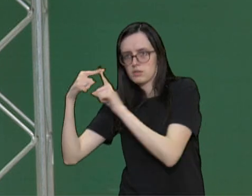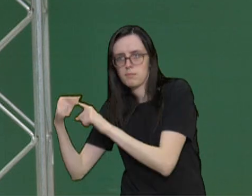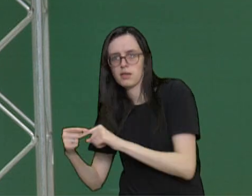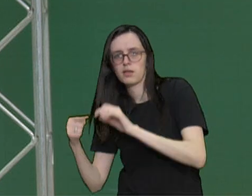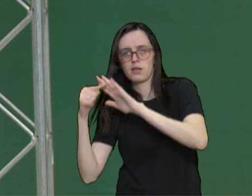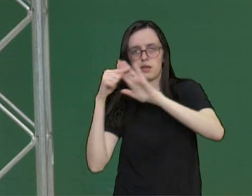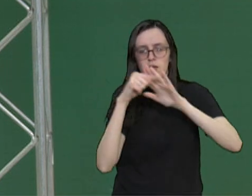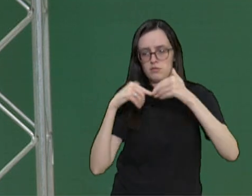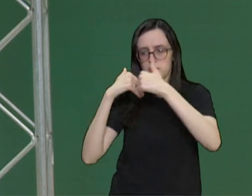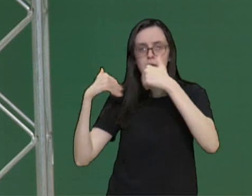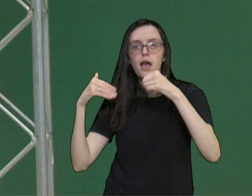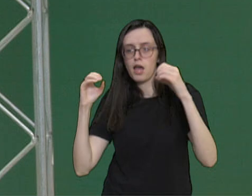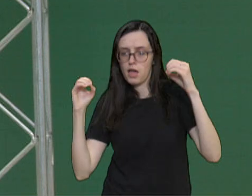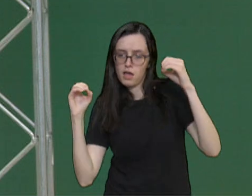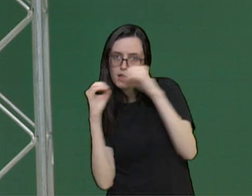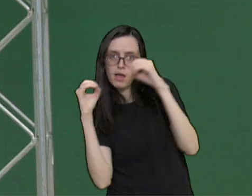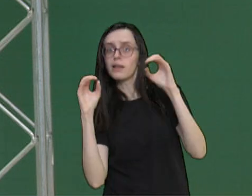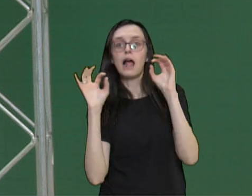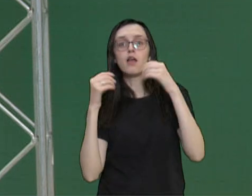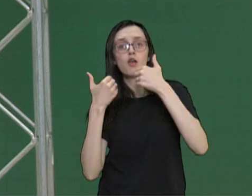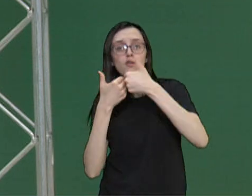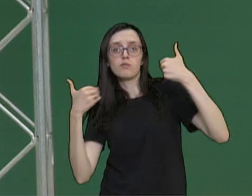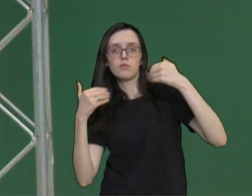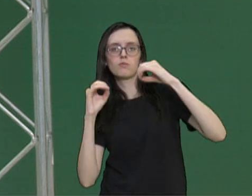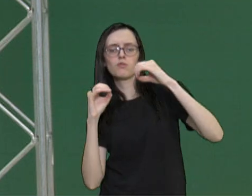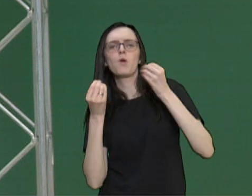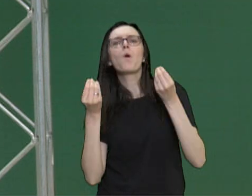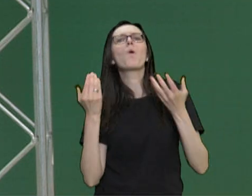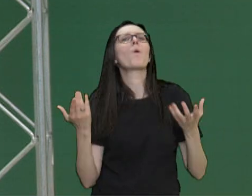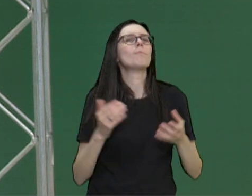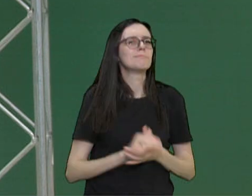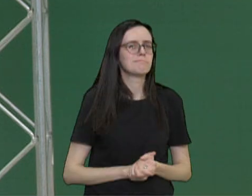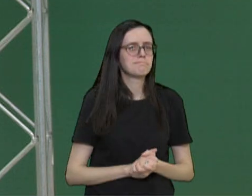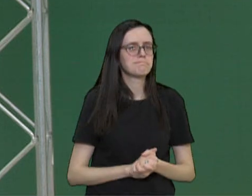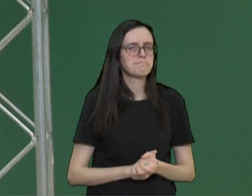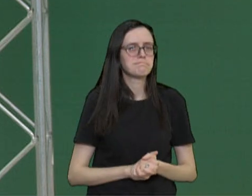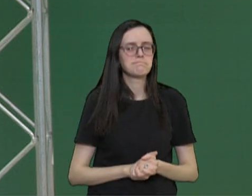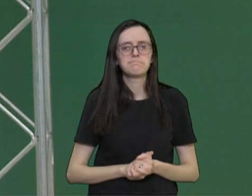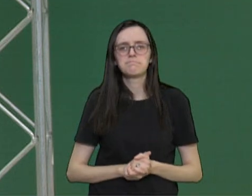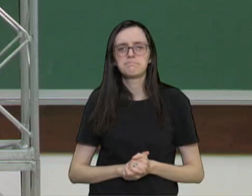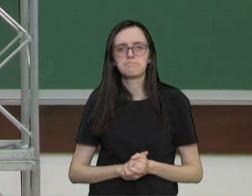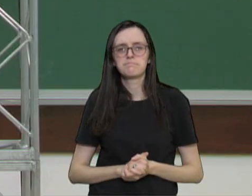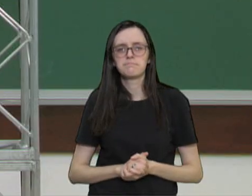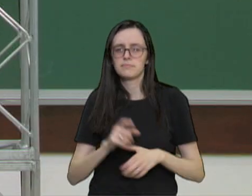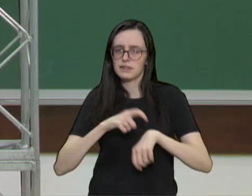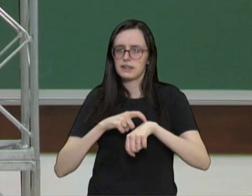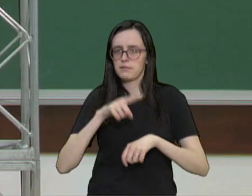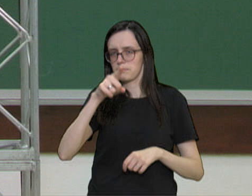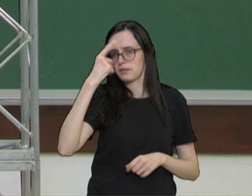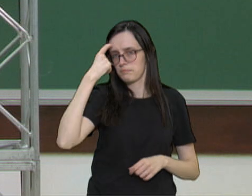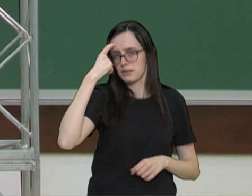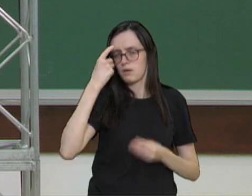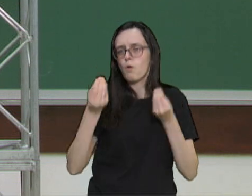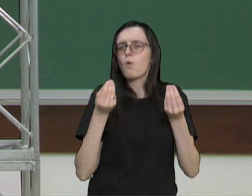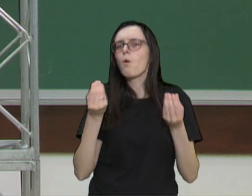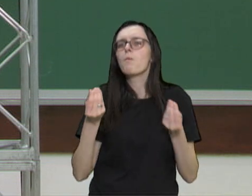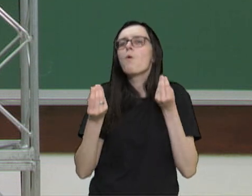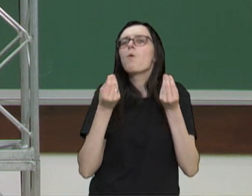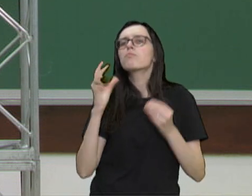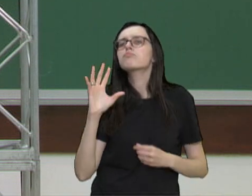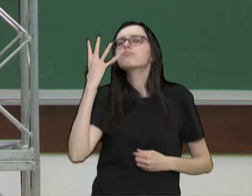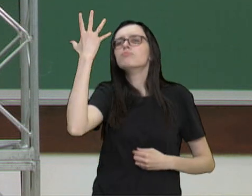Não há nenhum contato físico. Como que a gente vai sair dessa situação? Tempinho para vocês pensarem nisso. Como